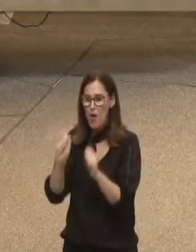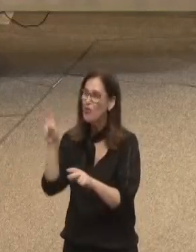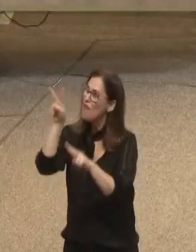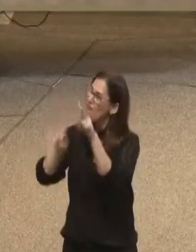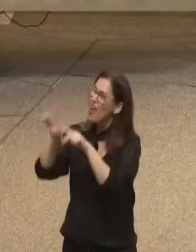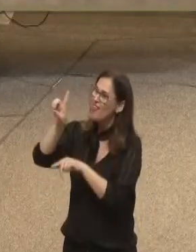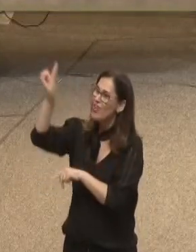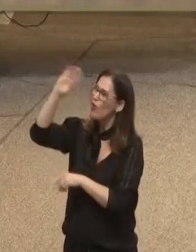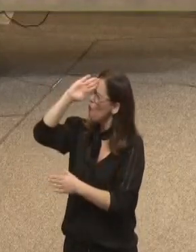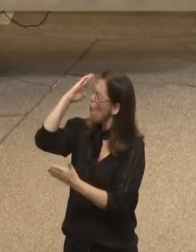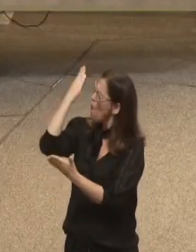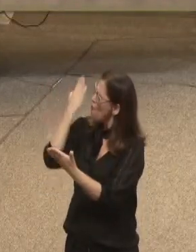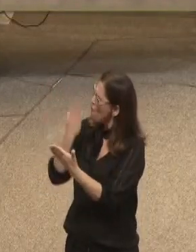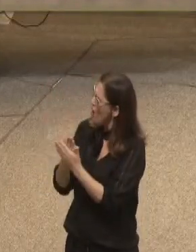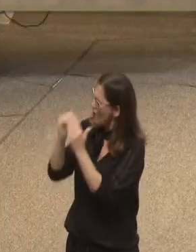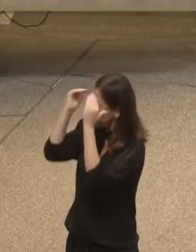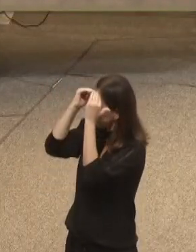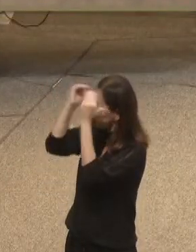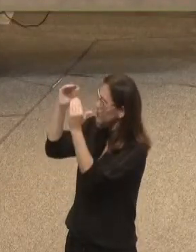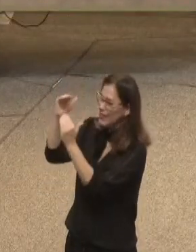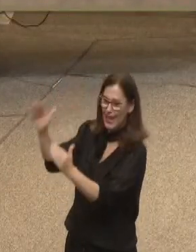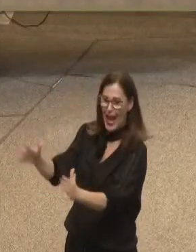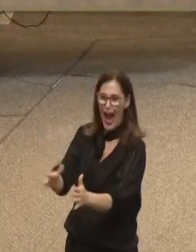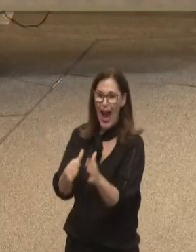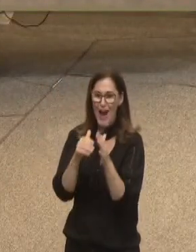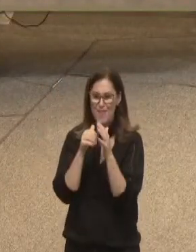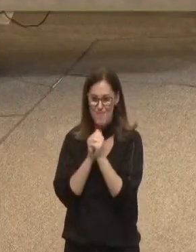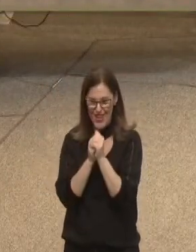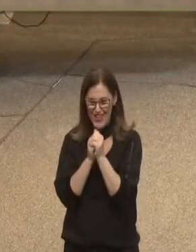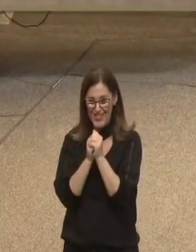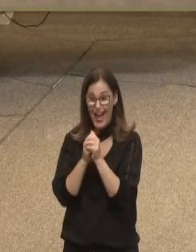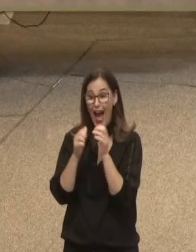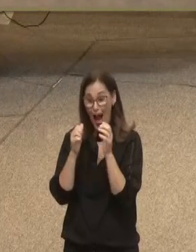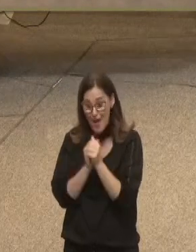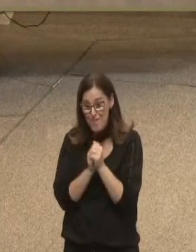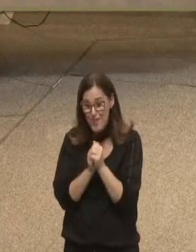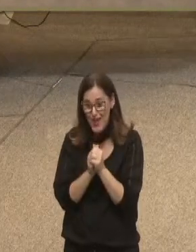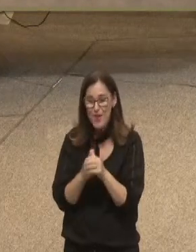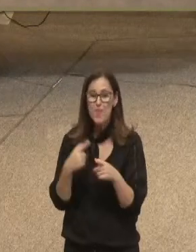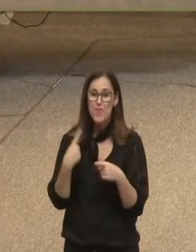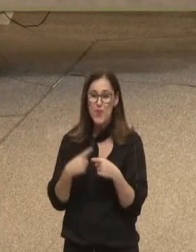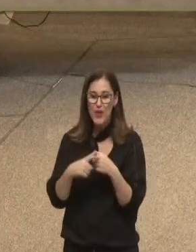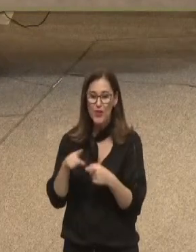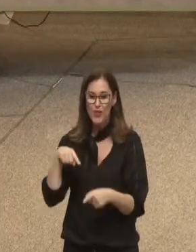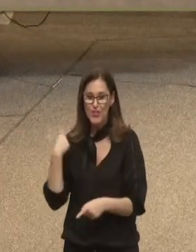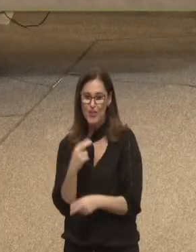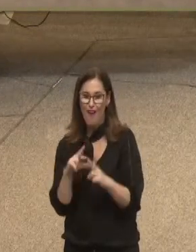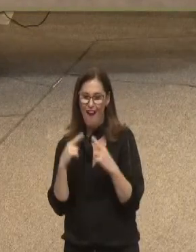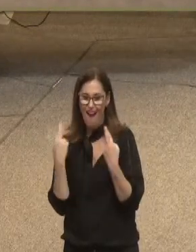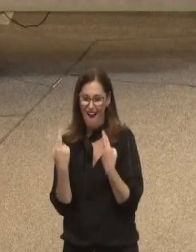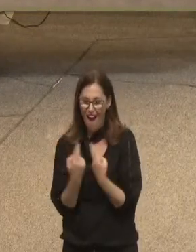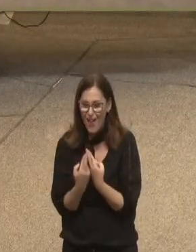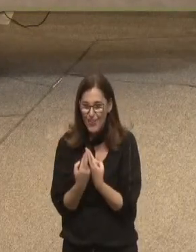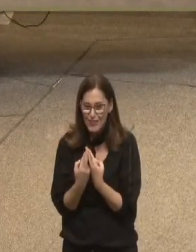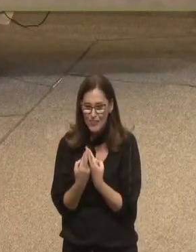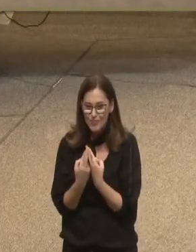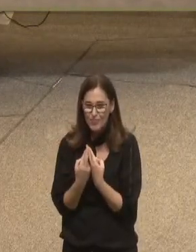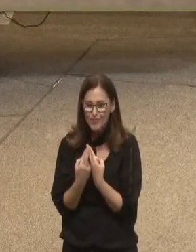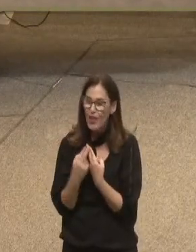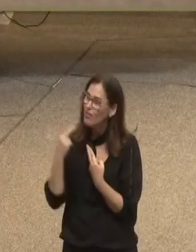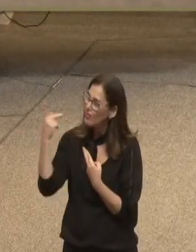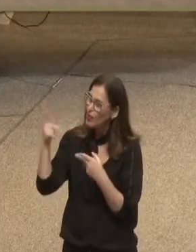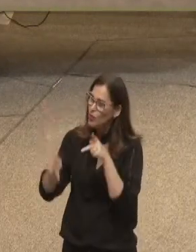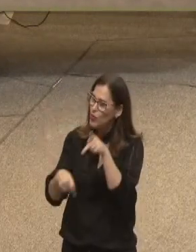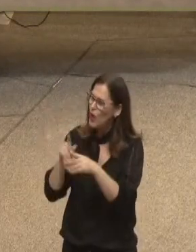Deus, confiar e temer a Deus. Amém por isso. Amém porque nós estamos aqui hoje reunidos como congregação simplesmente